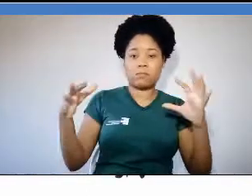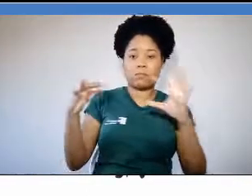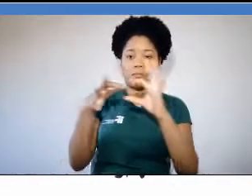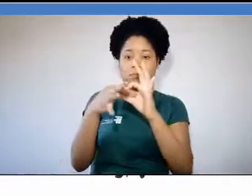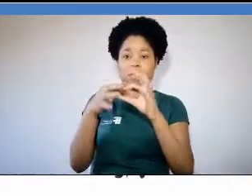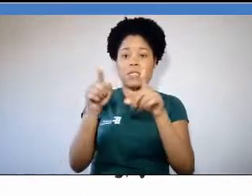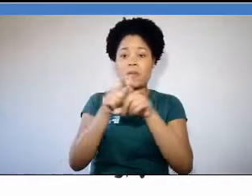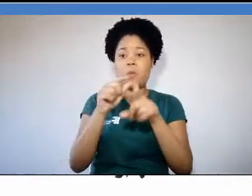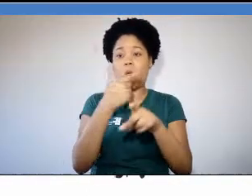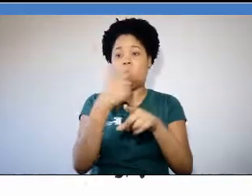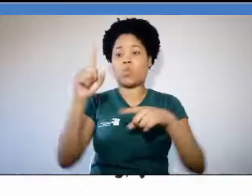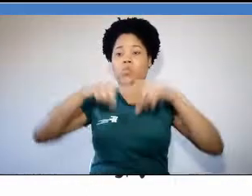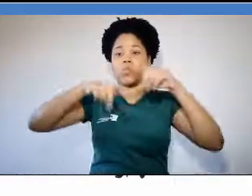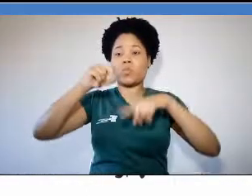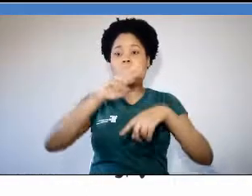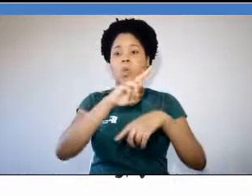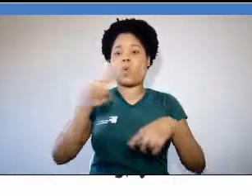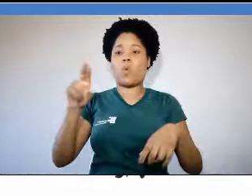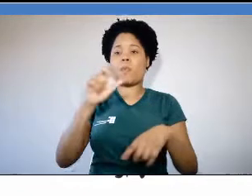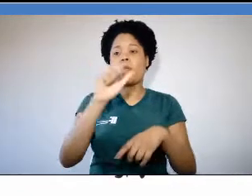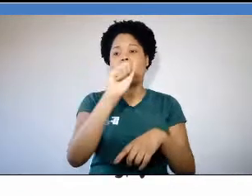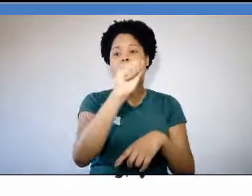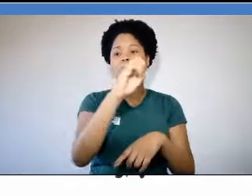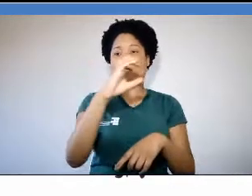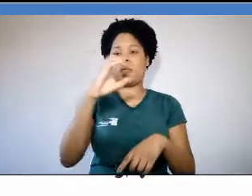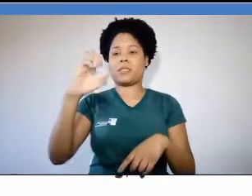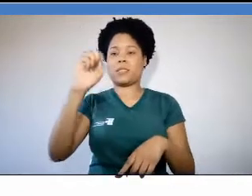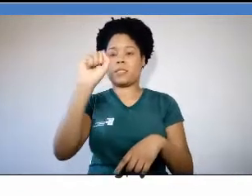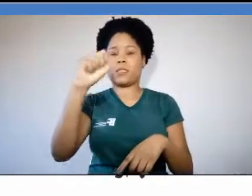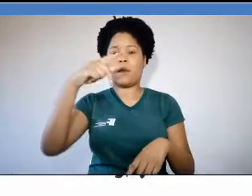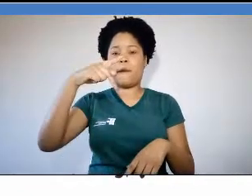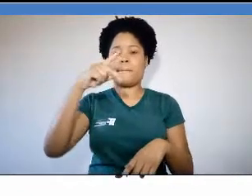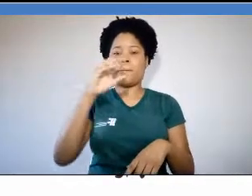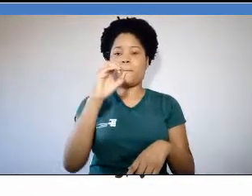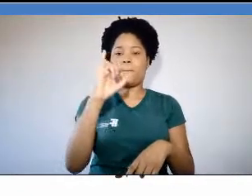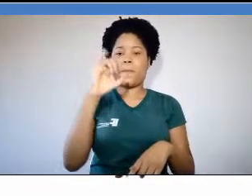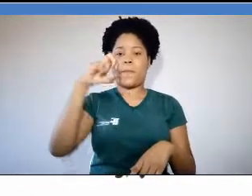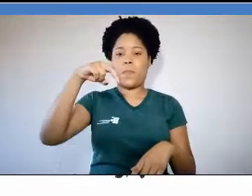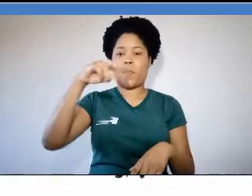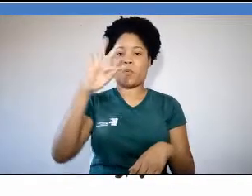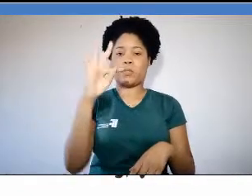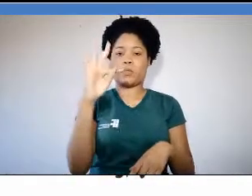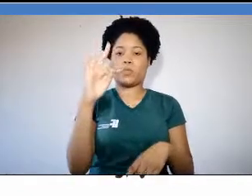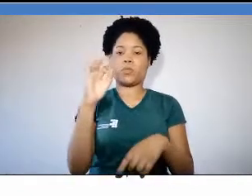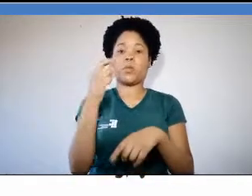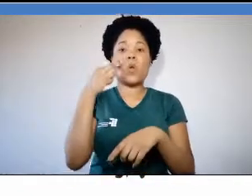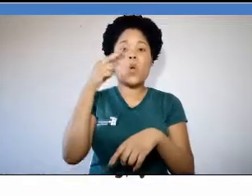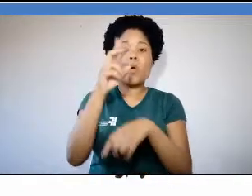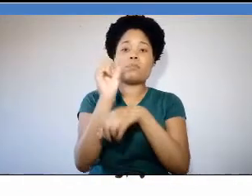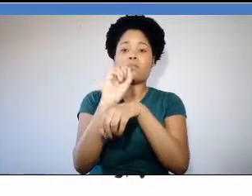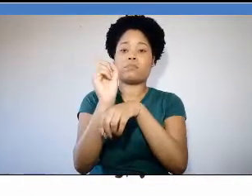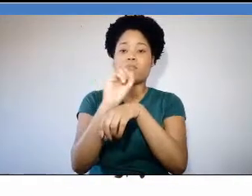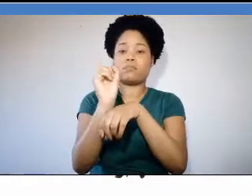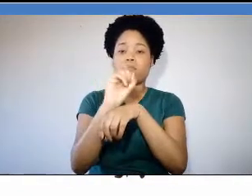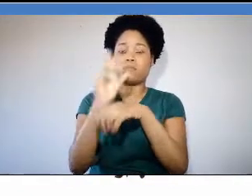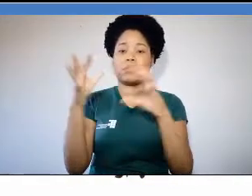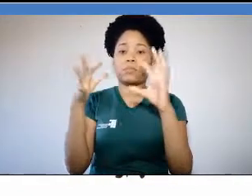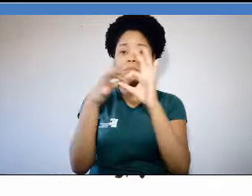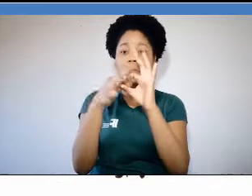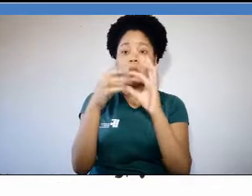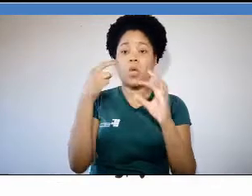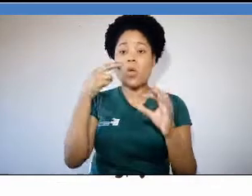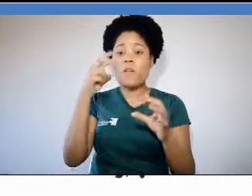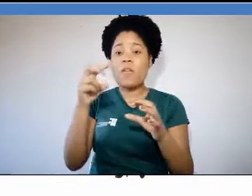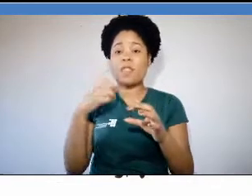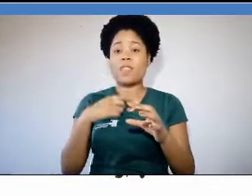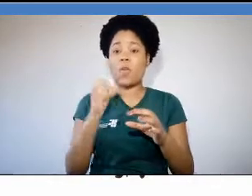e também de um outro equipamento chamado Access Point. Então, vamos olhar aqui, esse roteador integrado.